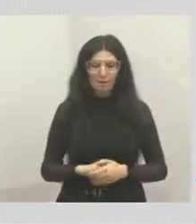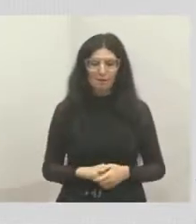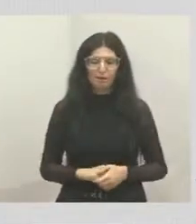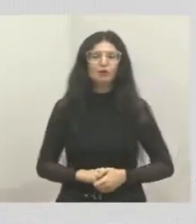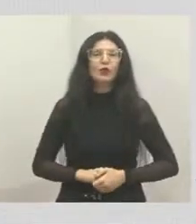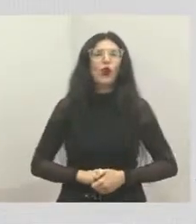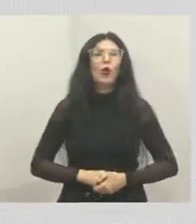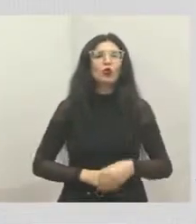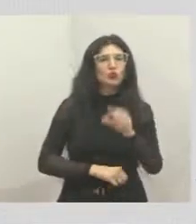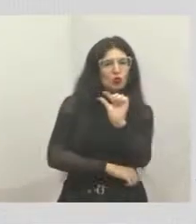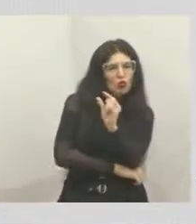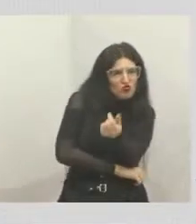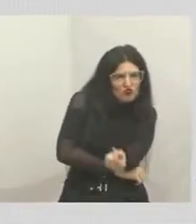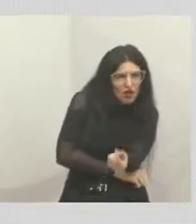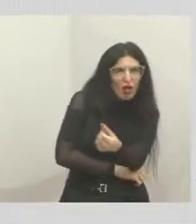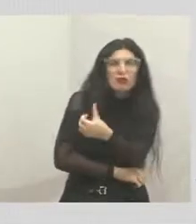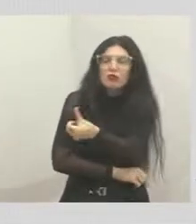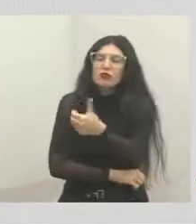município,